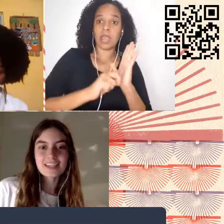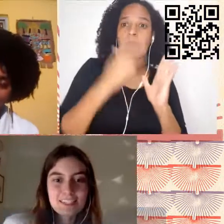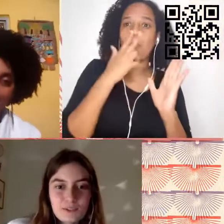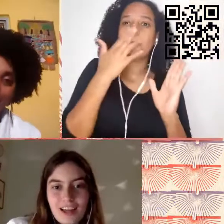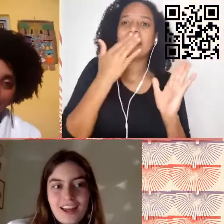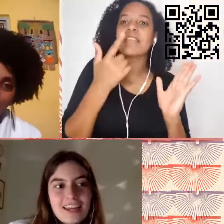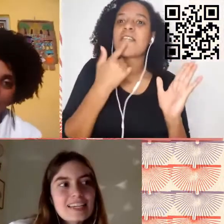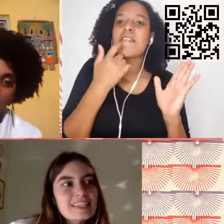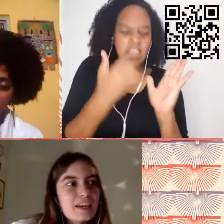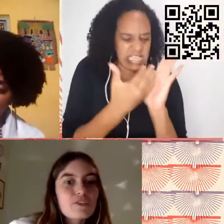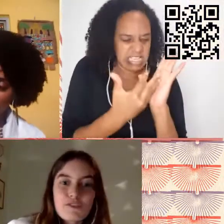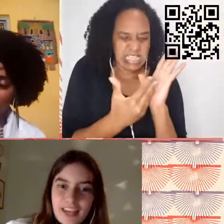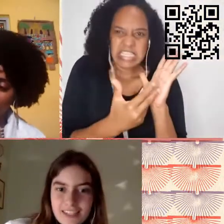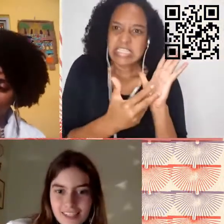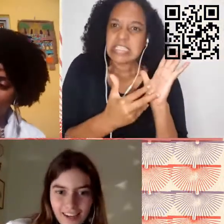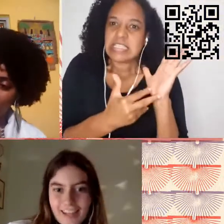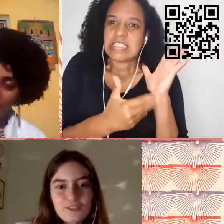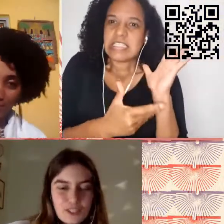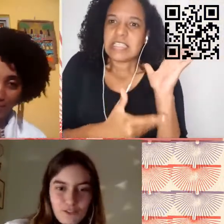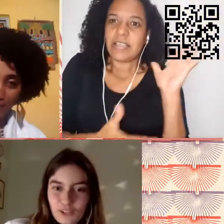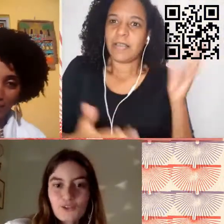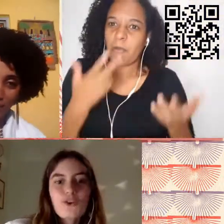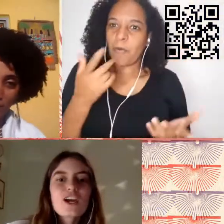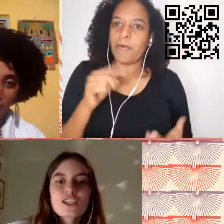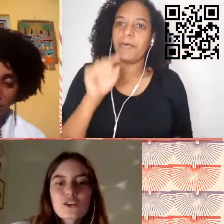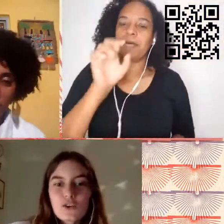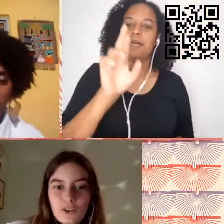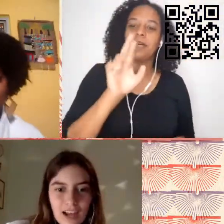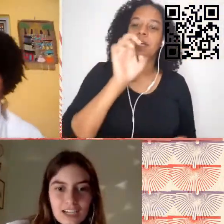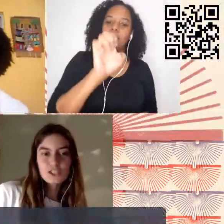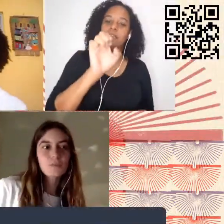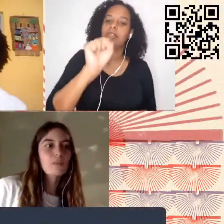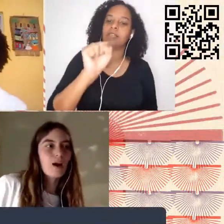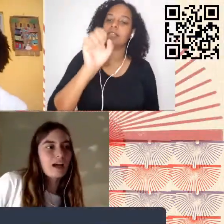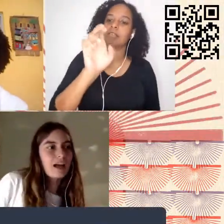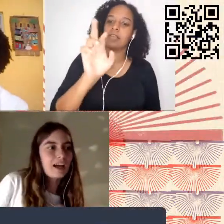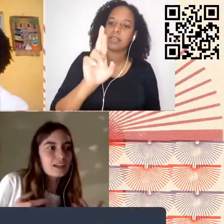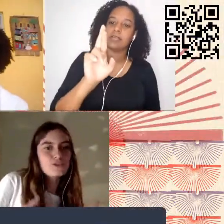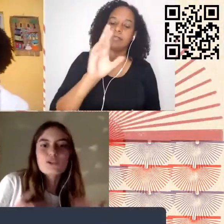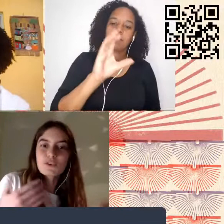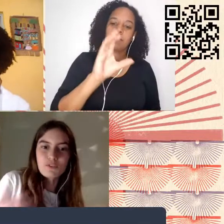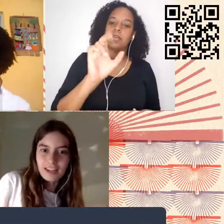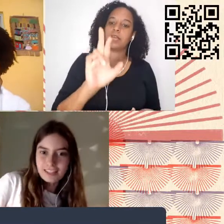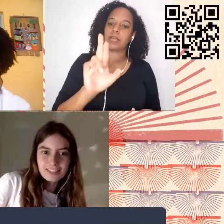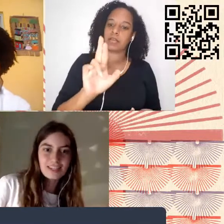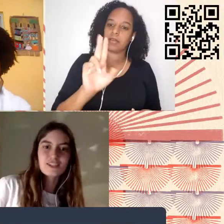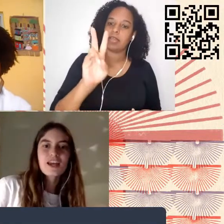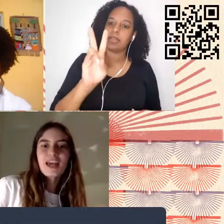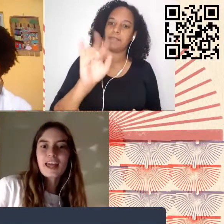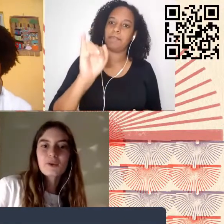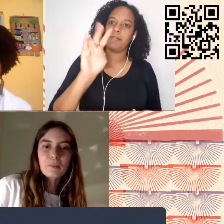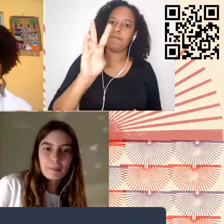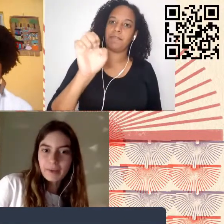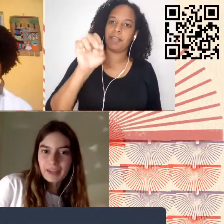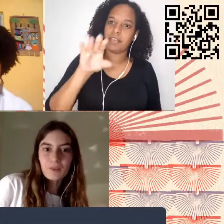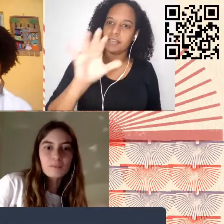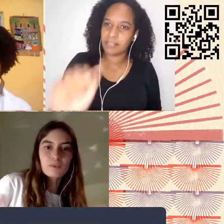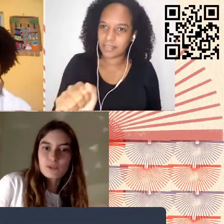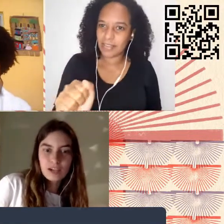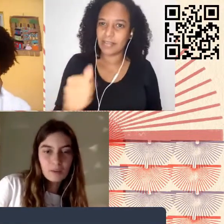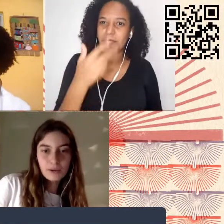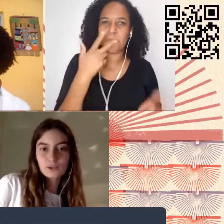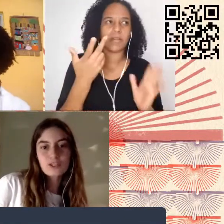Então, essa questão da escrevivência, né, que você falou, de colocar, tipo, as suas vivências no